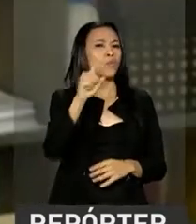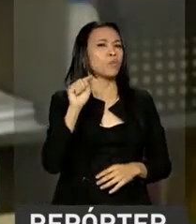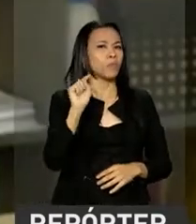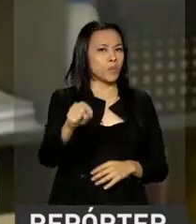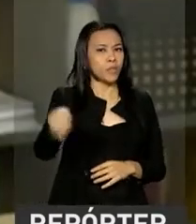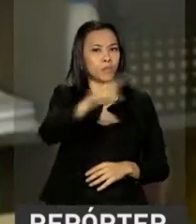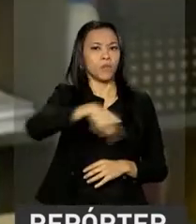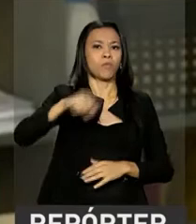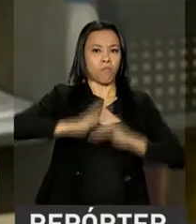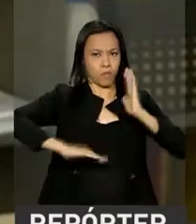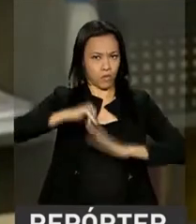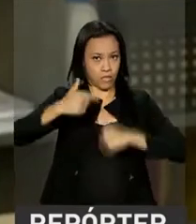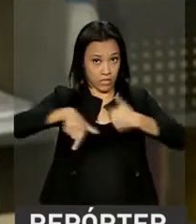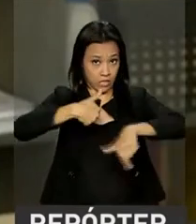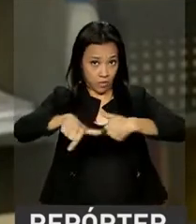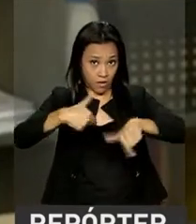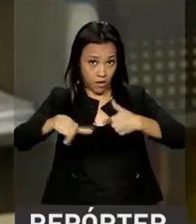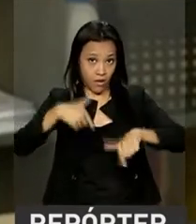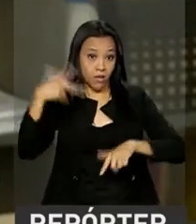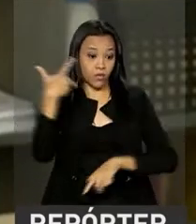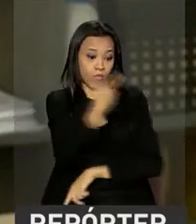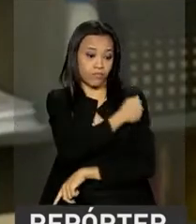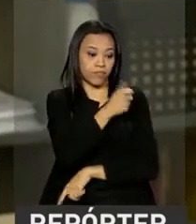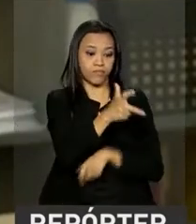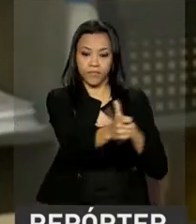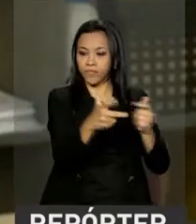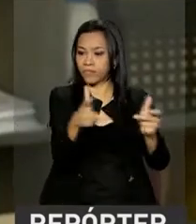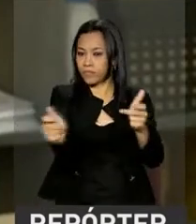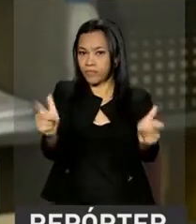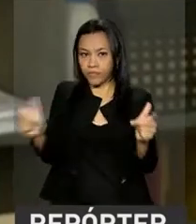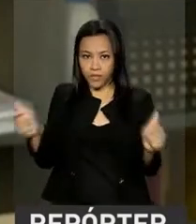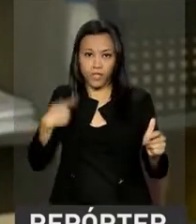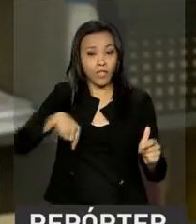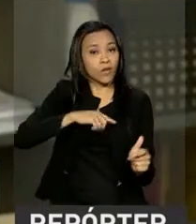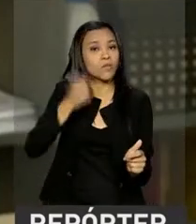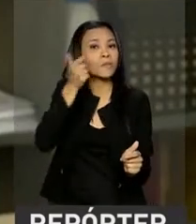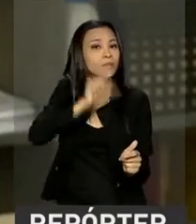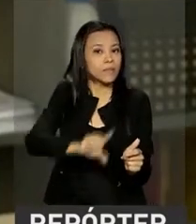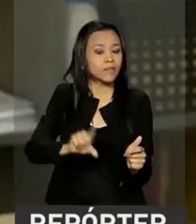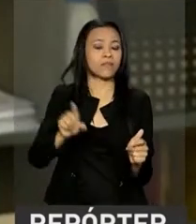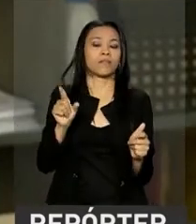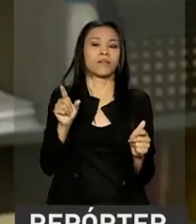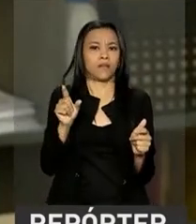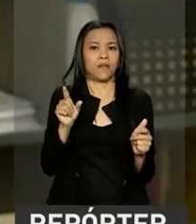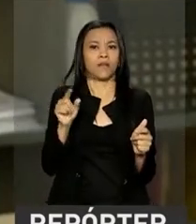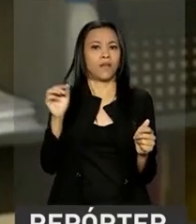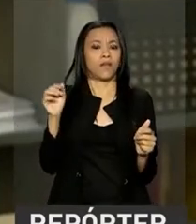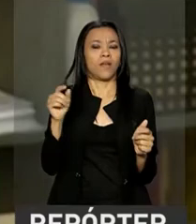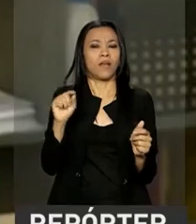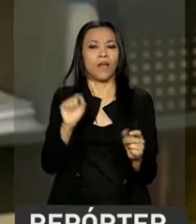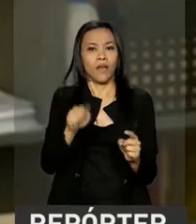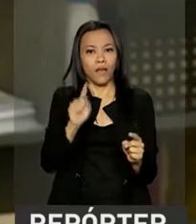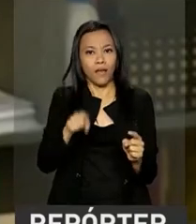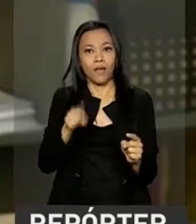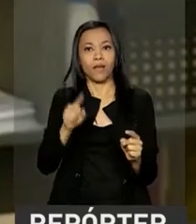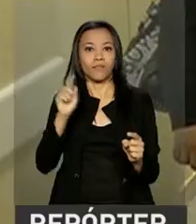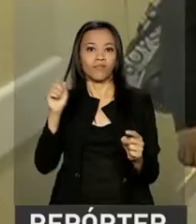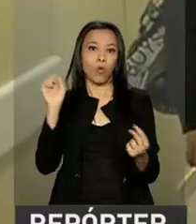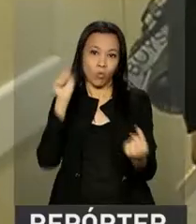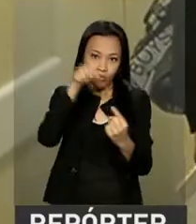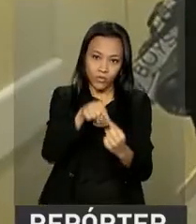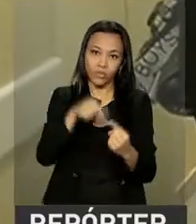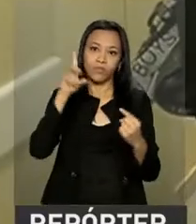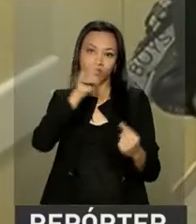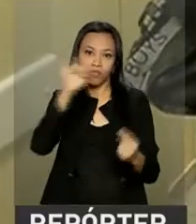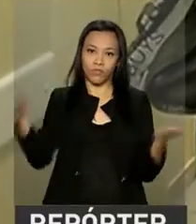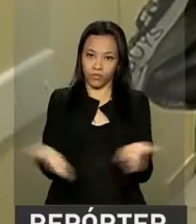trabalhando com a atividade de vacinação a gente consiga atender a demanda do dia de hoje por